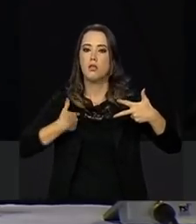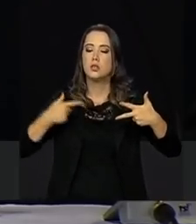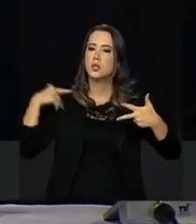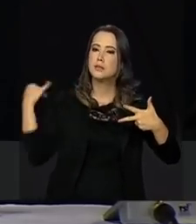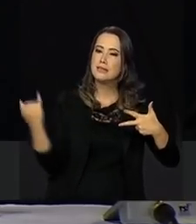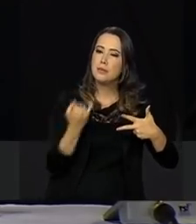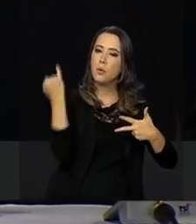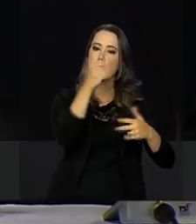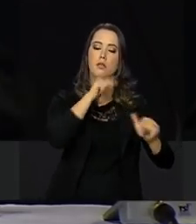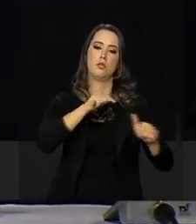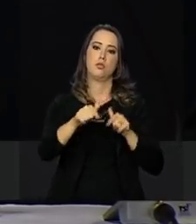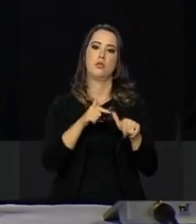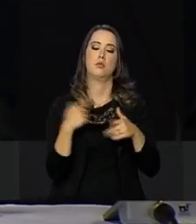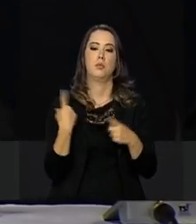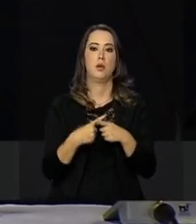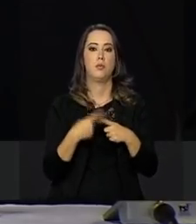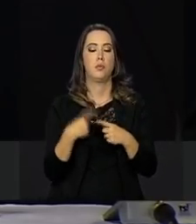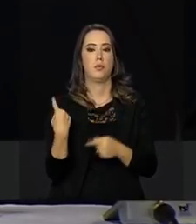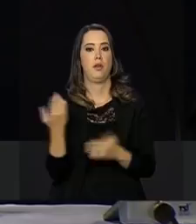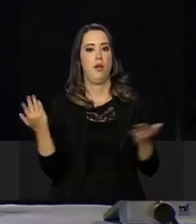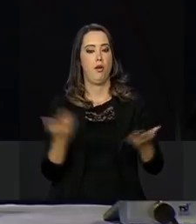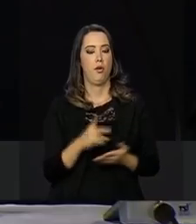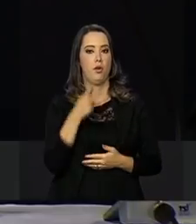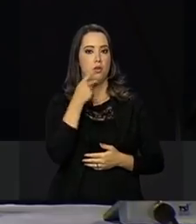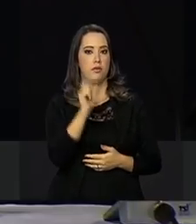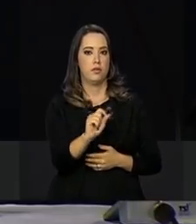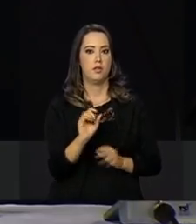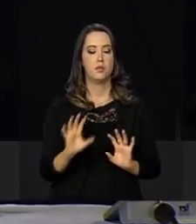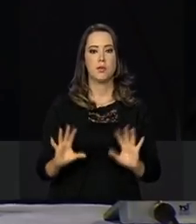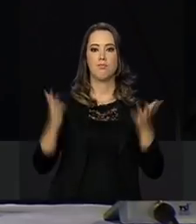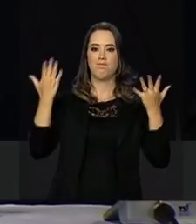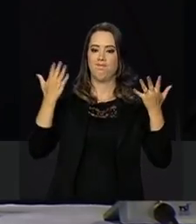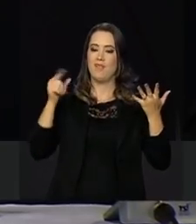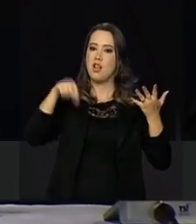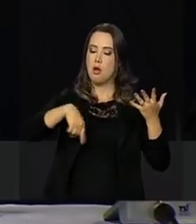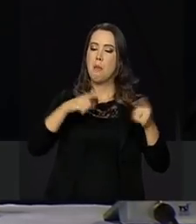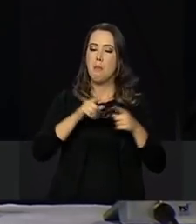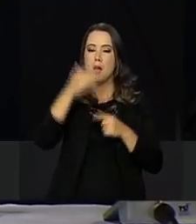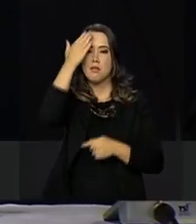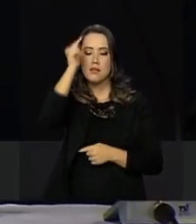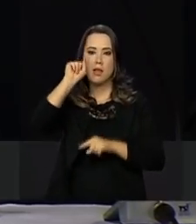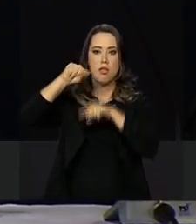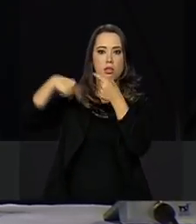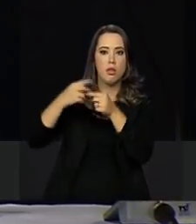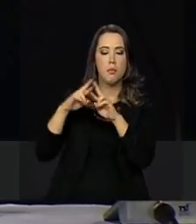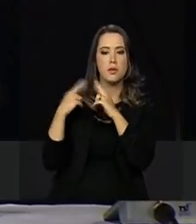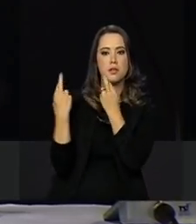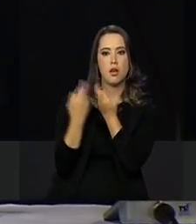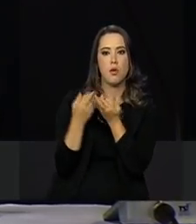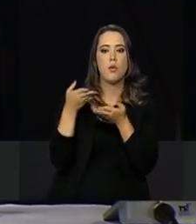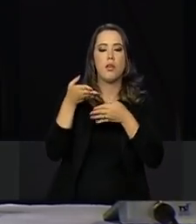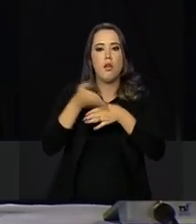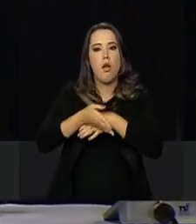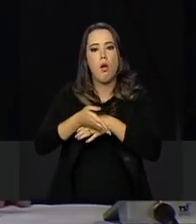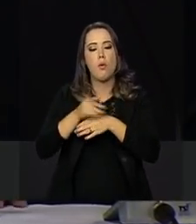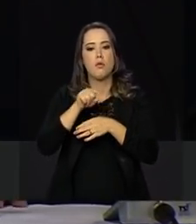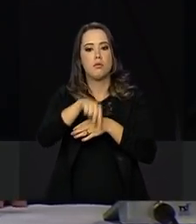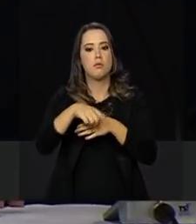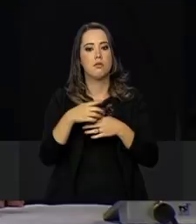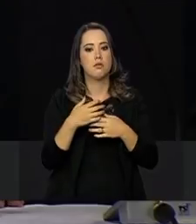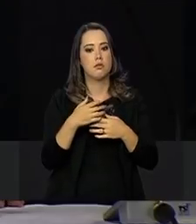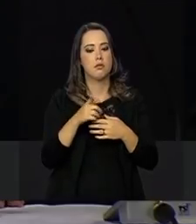gesto extraordinário. Porque agora nós estamos aqui falando numa solenidade, mas o que sei, logo em seguida, os senhores ingressarão